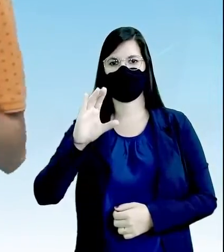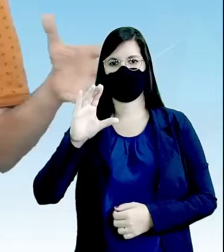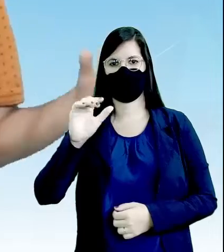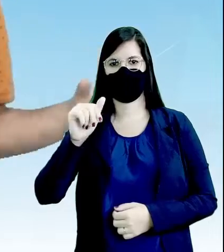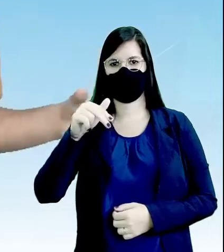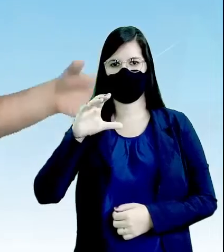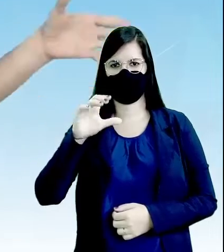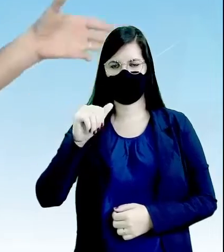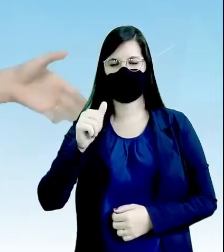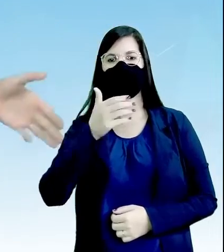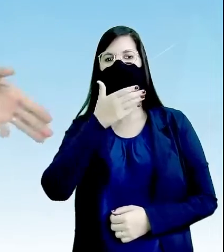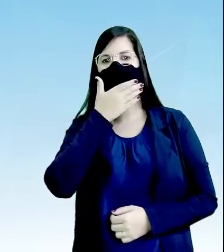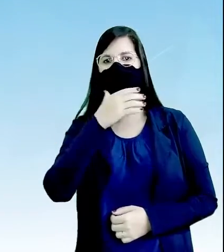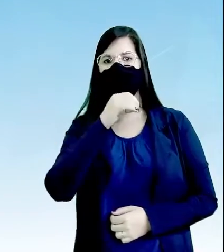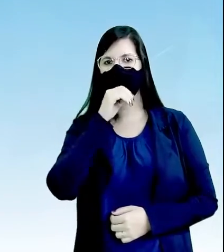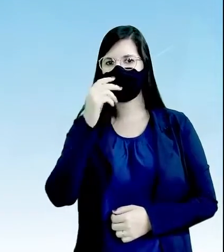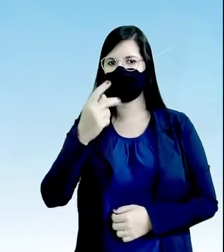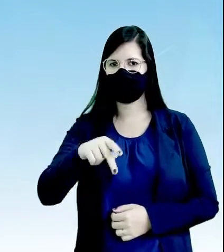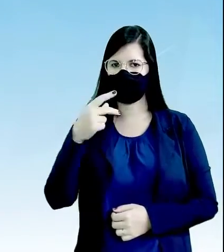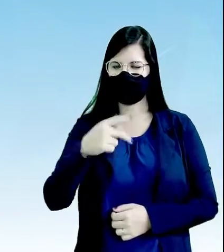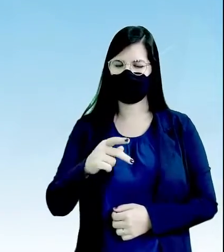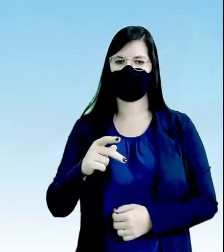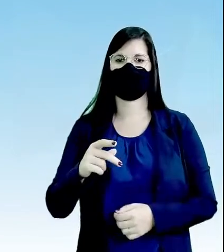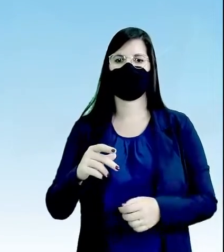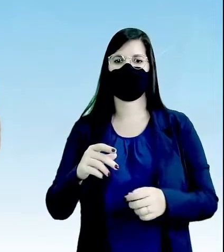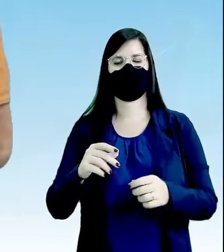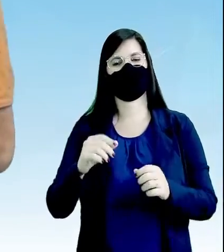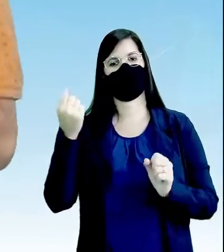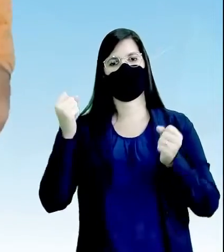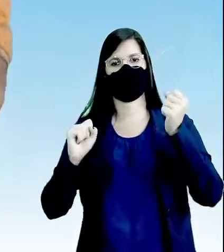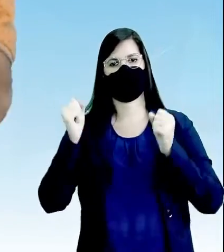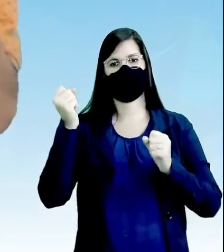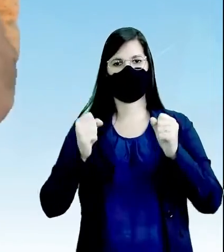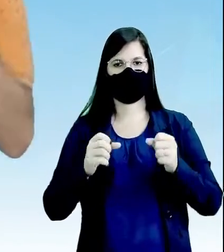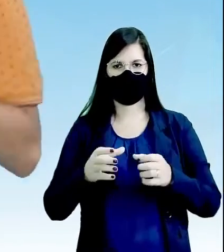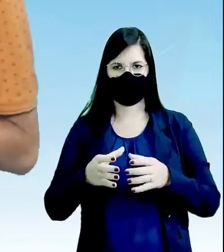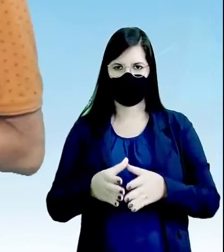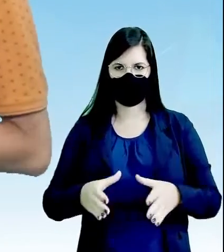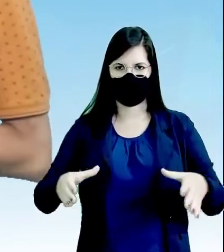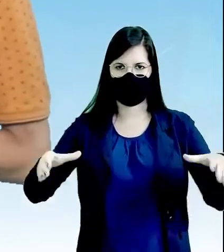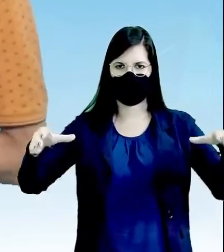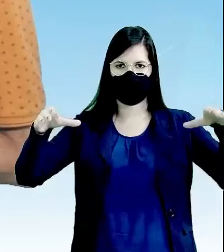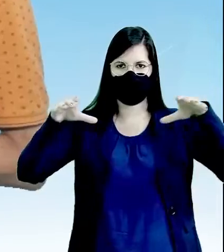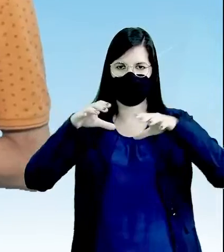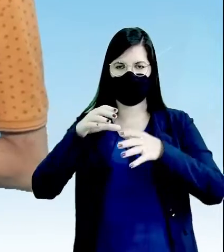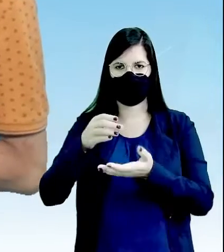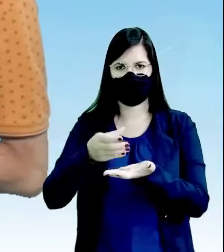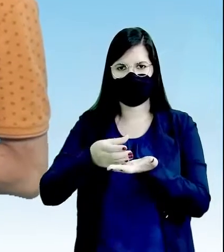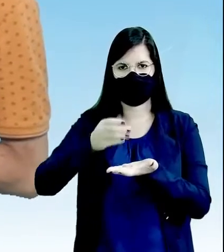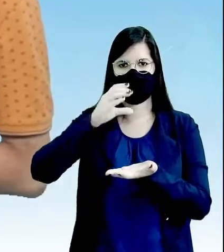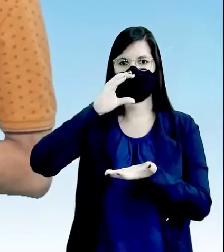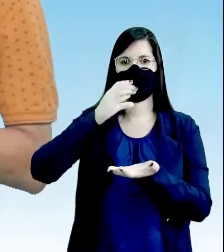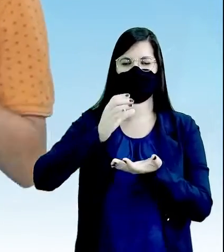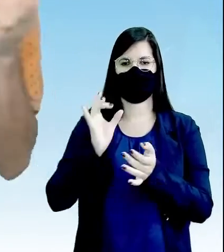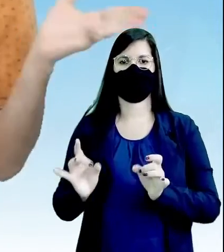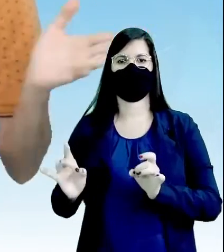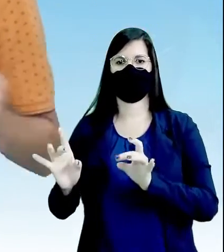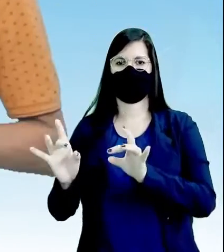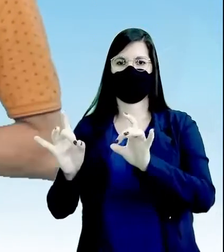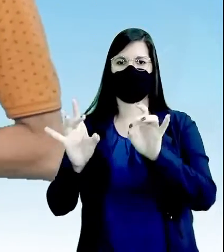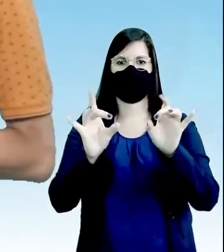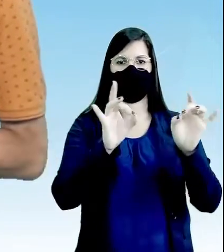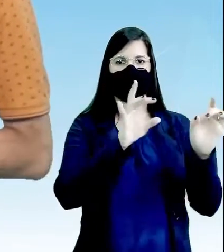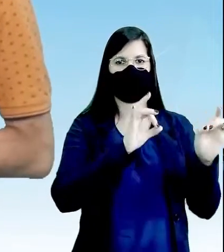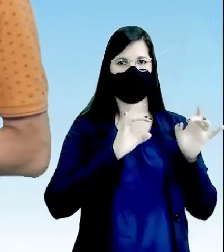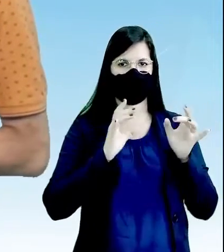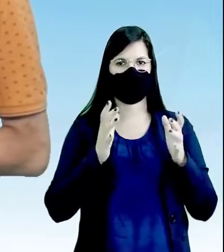o pai dele fabricava barris e também canecas, e ele vendia as canecas no centro do Recife. Ele nasceu